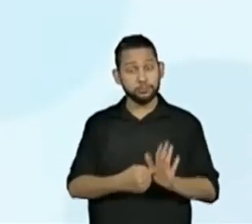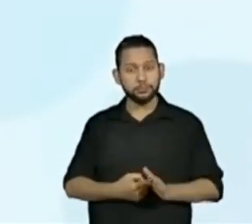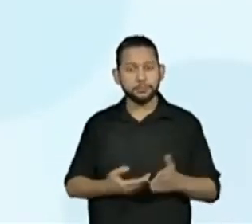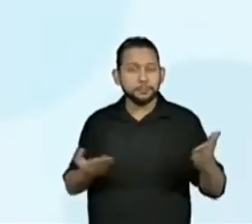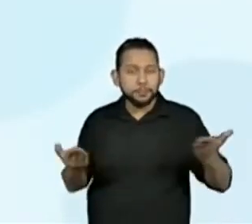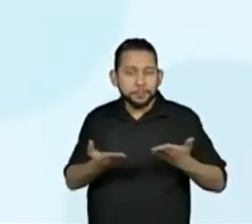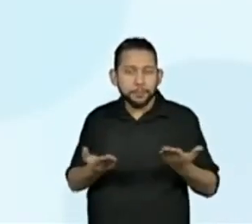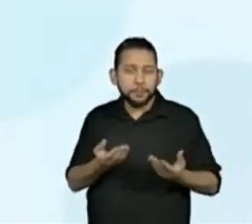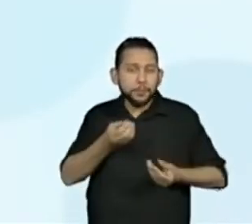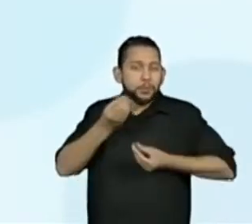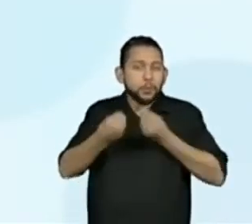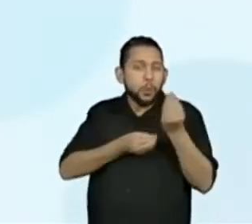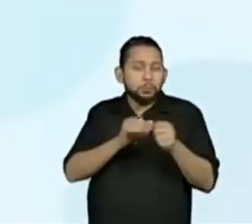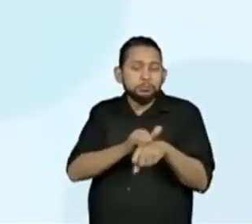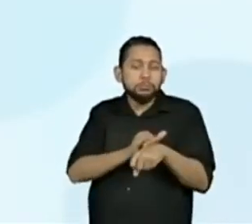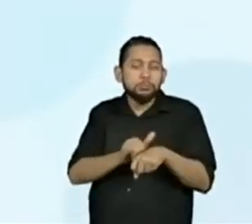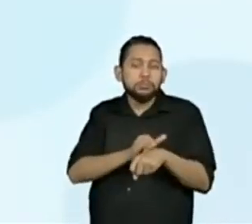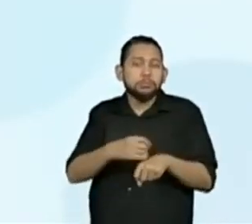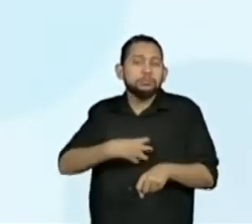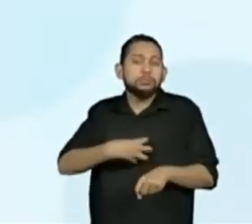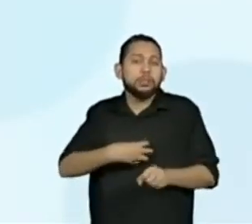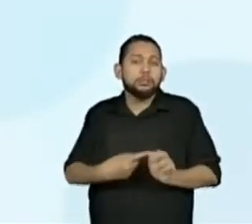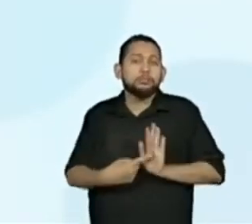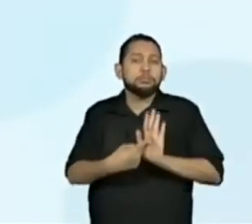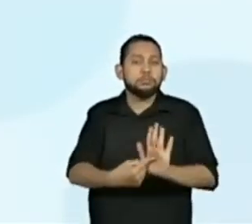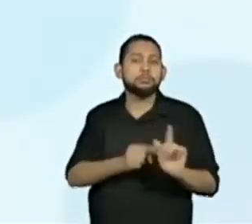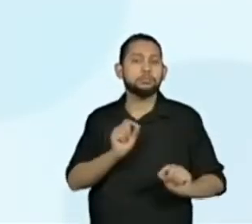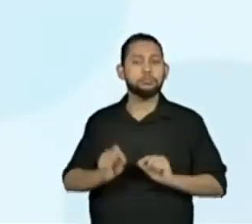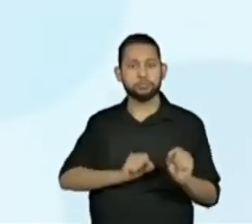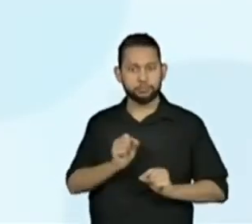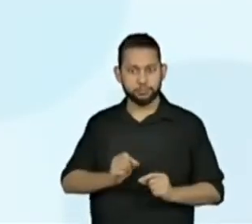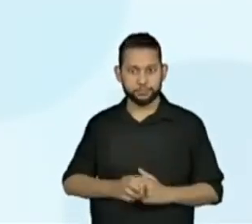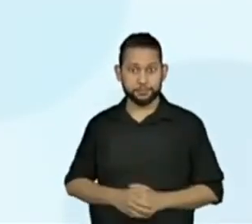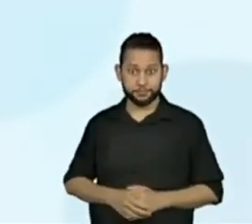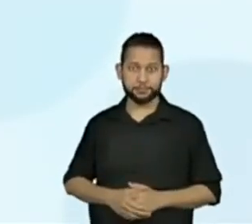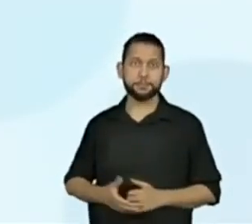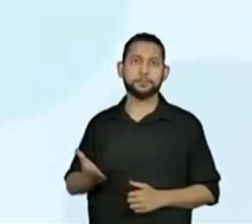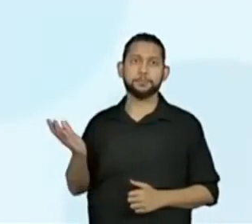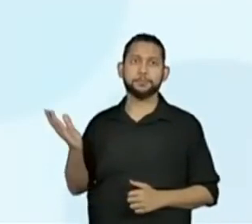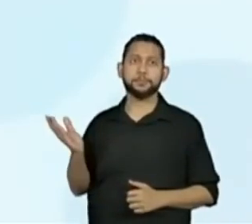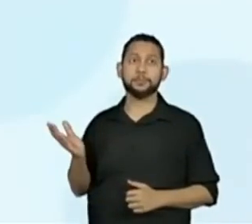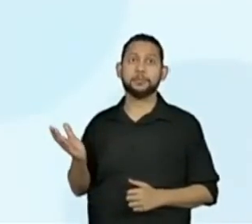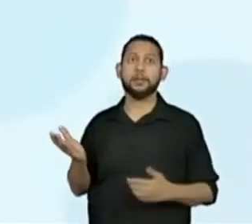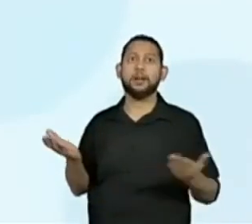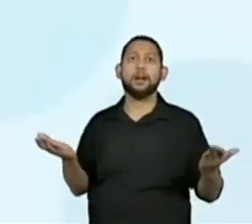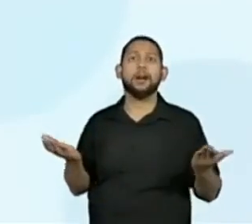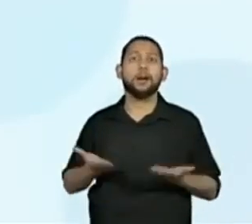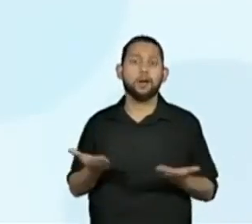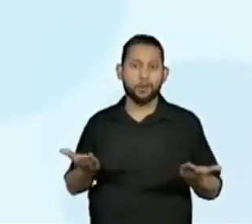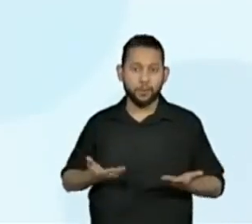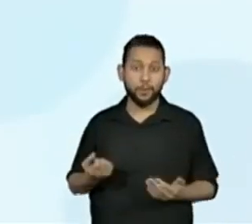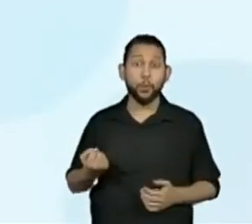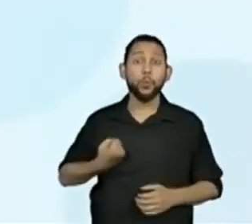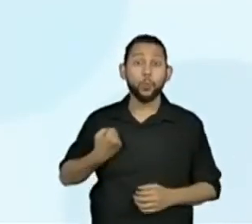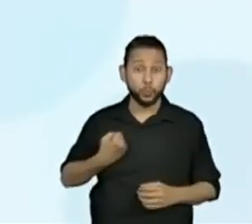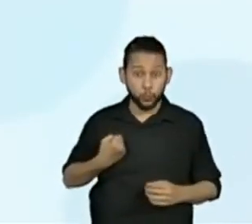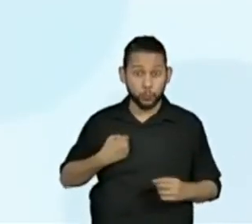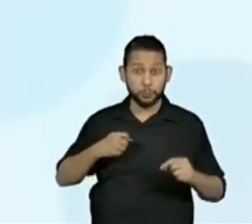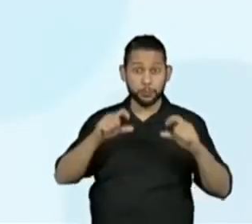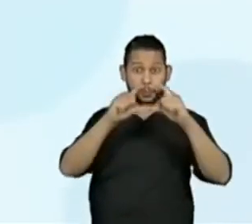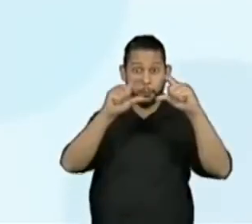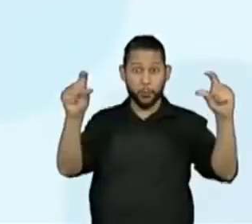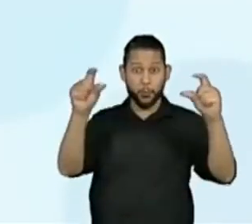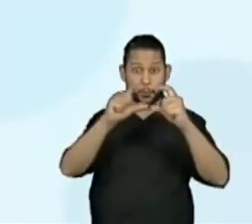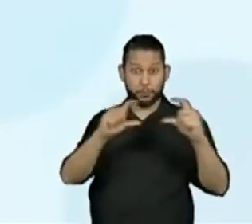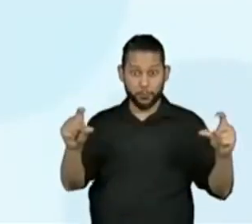Agora, Isso. O que a gente vai ter que organizar eles de que forma, professora? Olha só, depois nós vamos escrever cada um